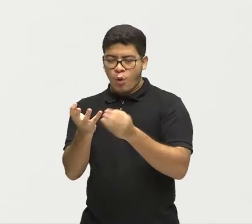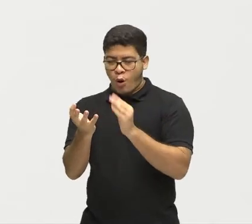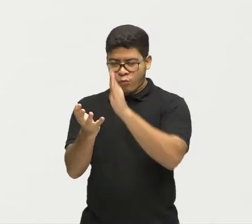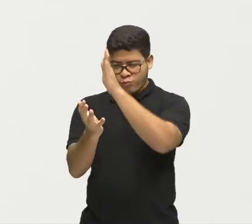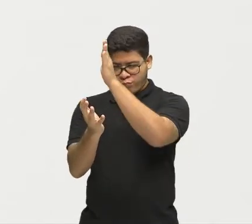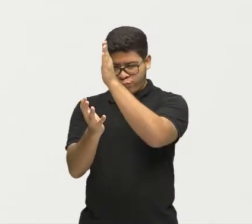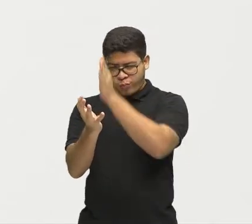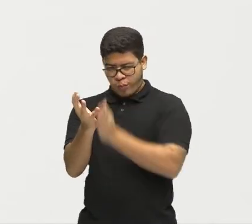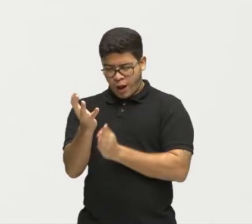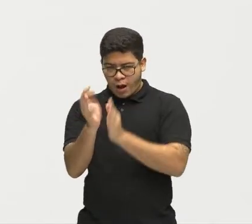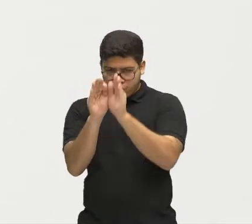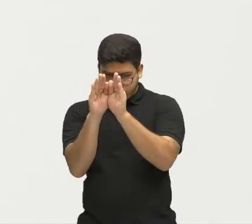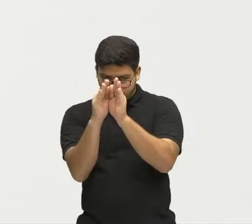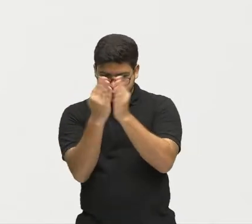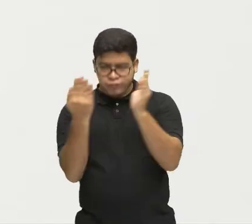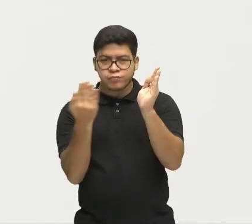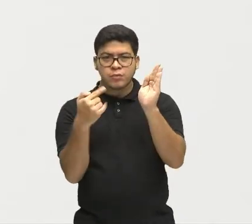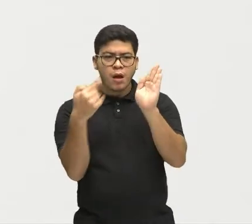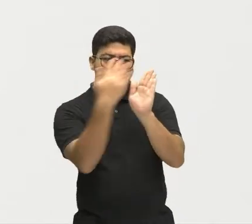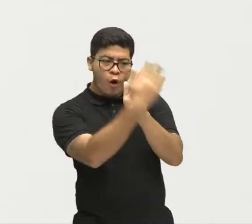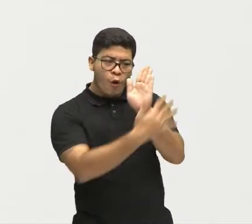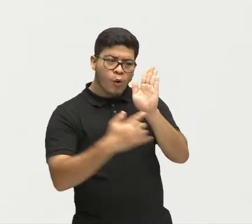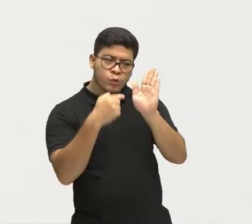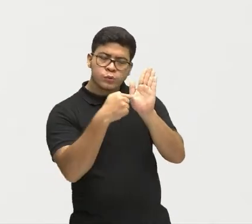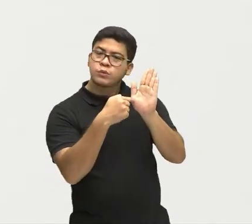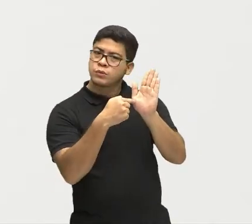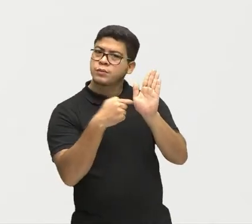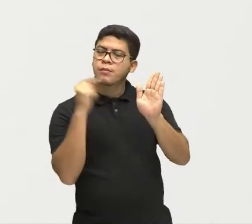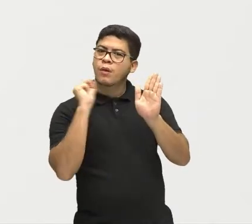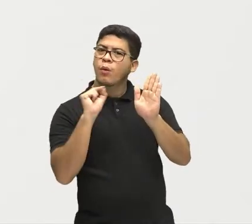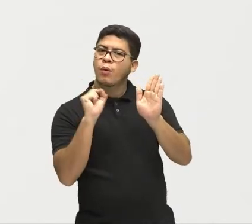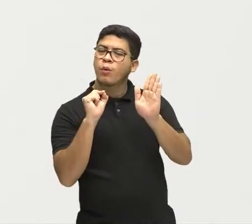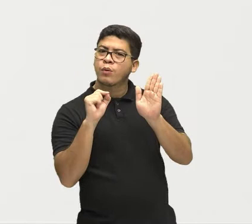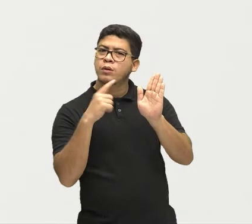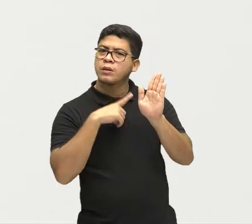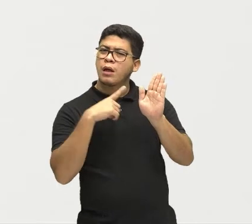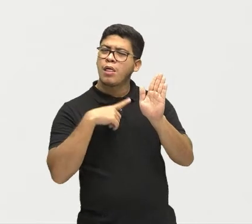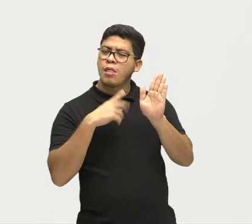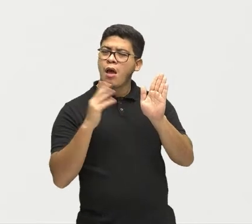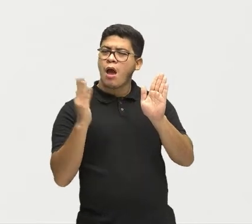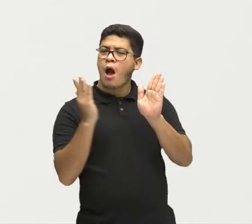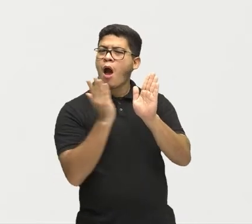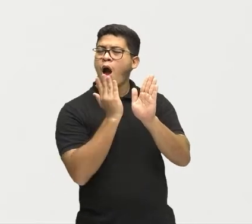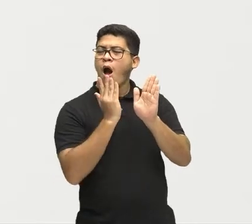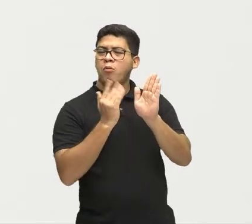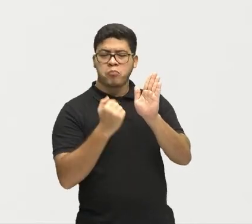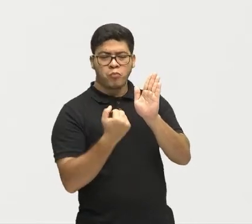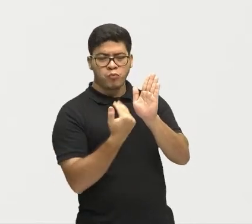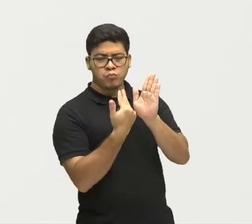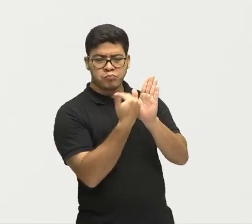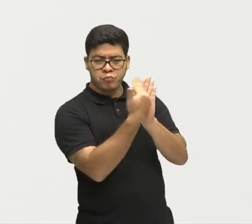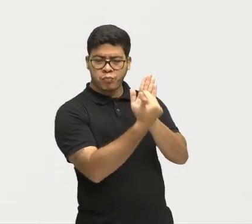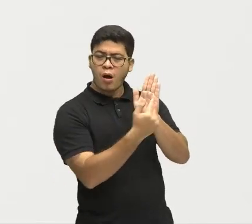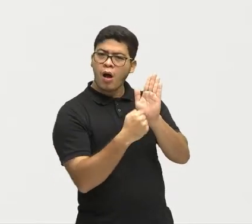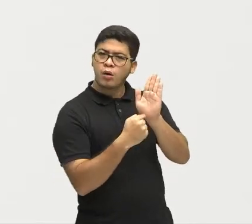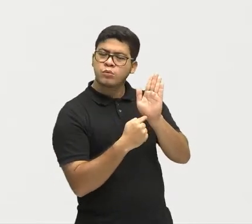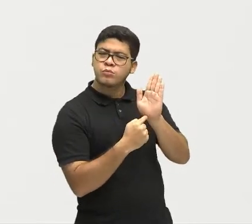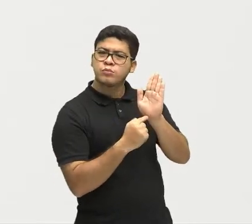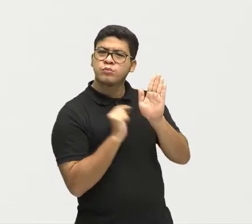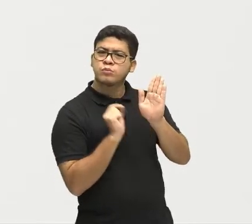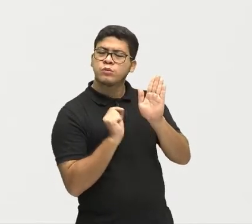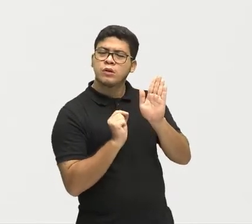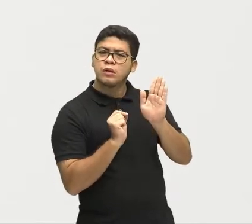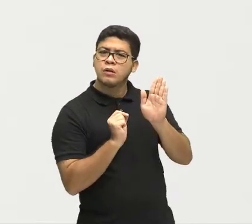você sempre vê no meio, né, umas estruturas diferenciadas. Essas estruturas,